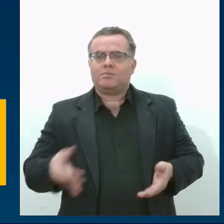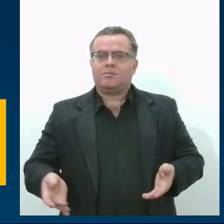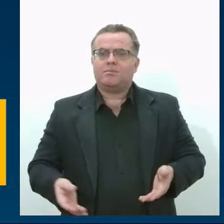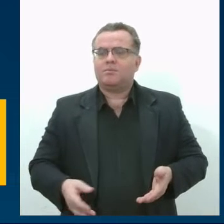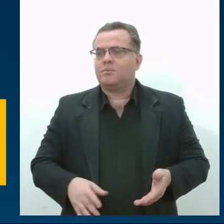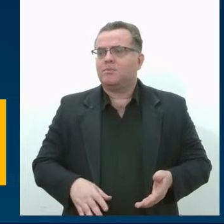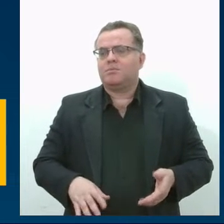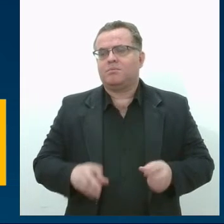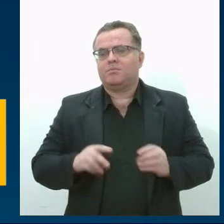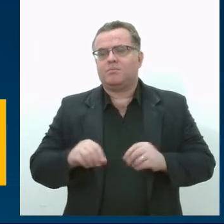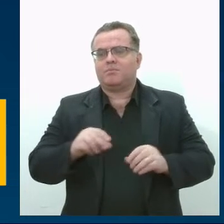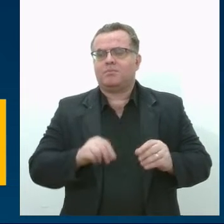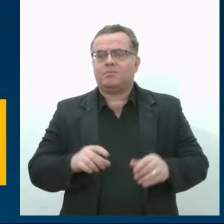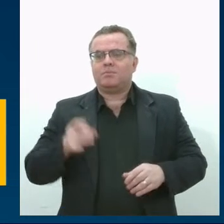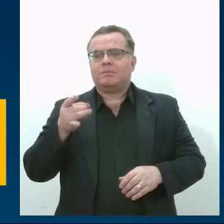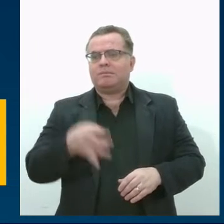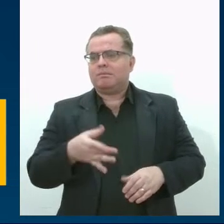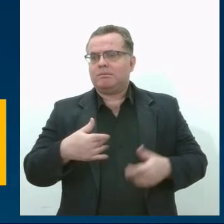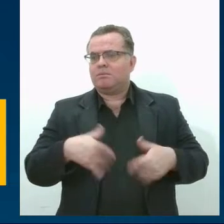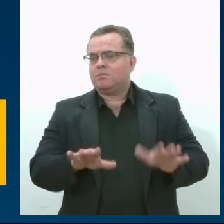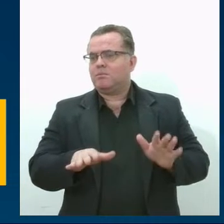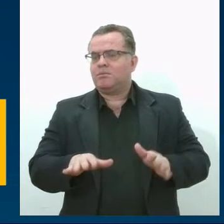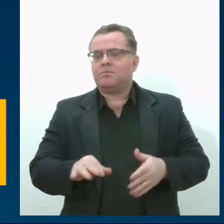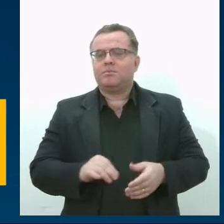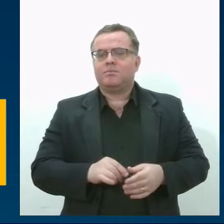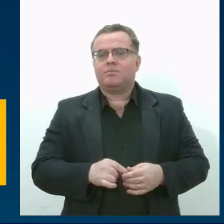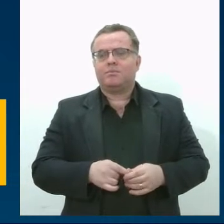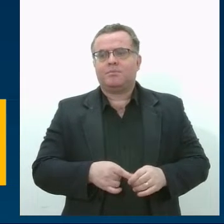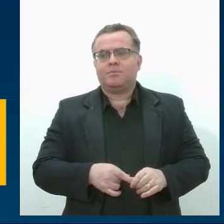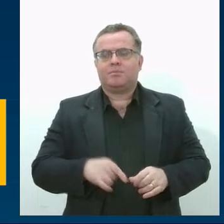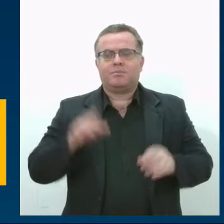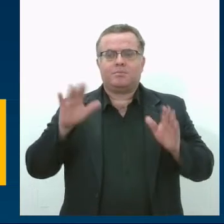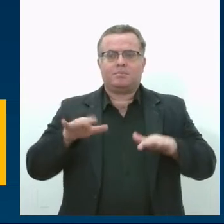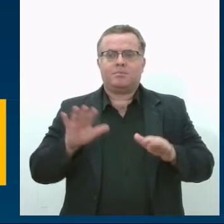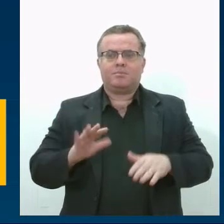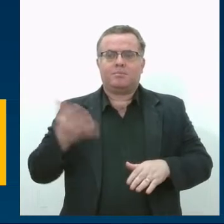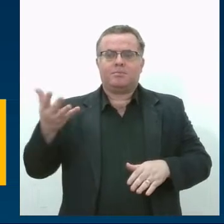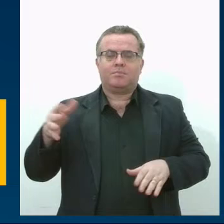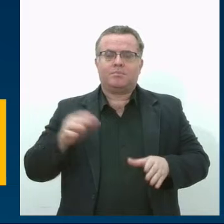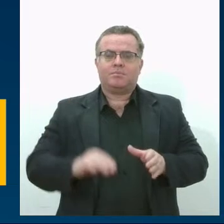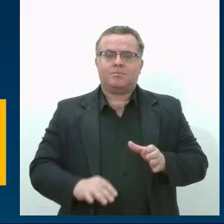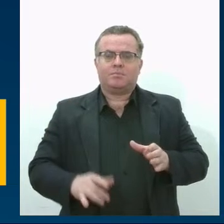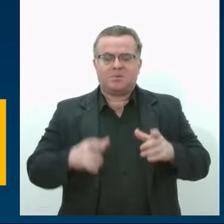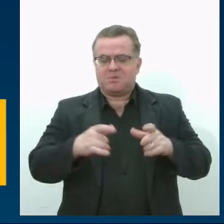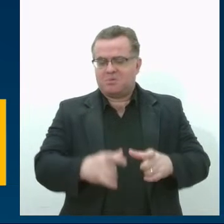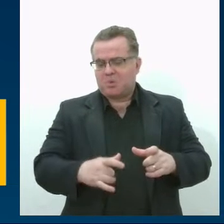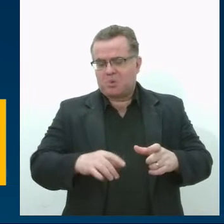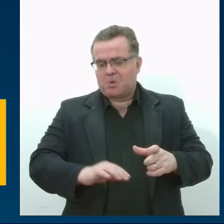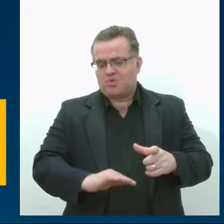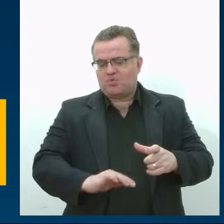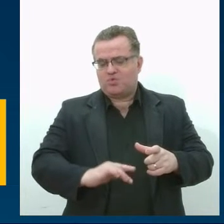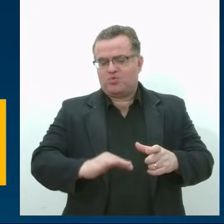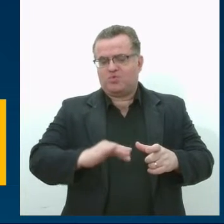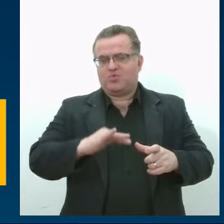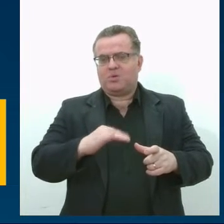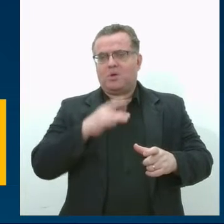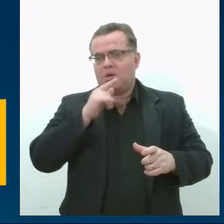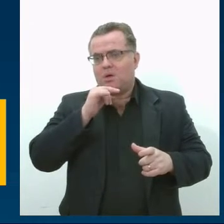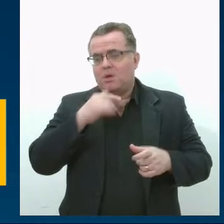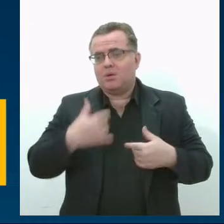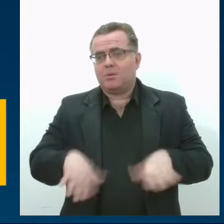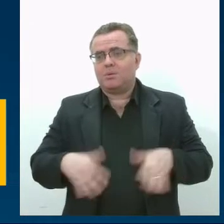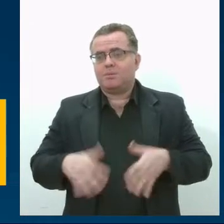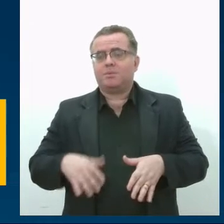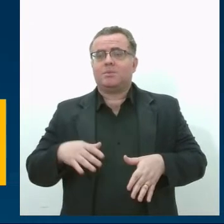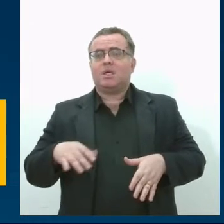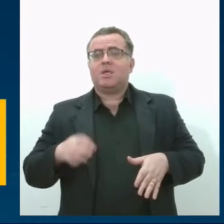forma inadequada, e aí com o advento das chuvas, esses depósitos enchem, e se a pessoa não tiver aquele